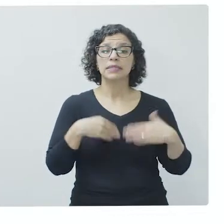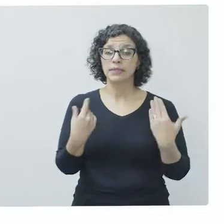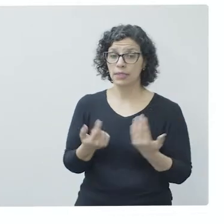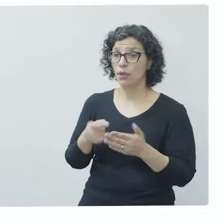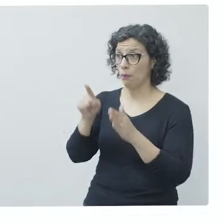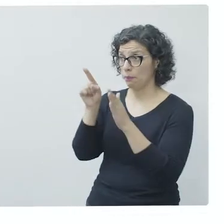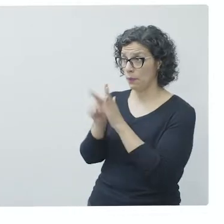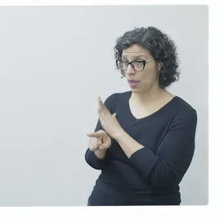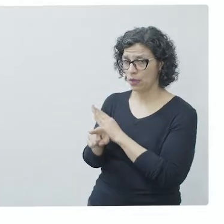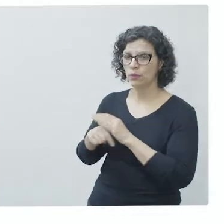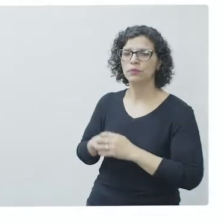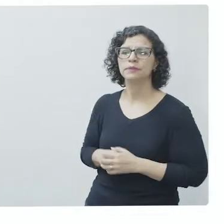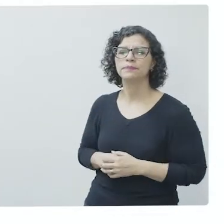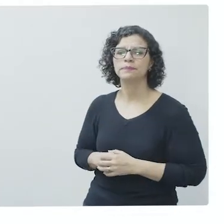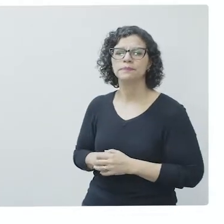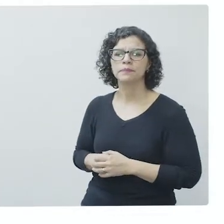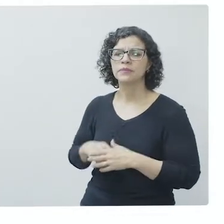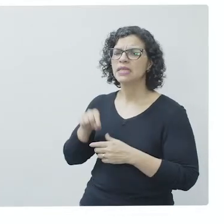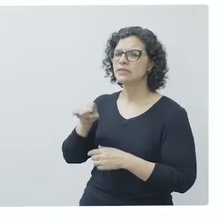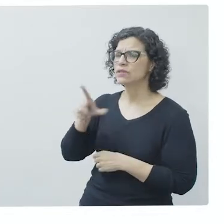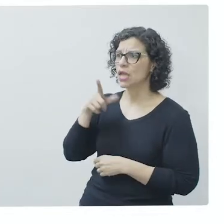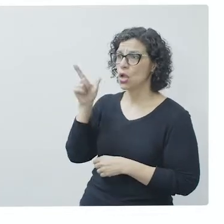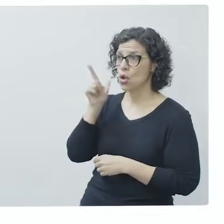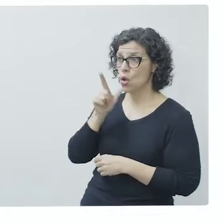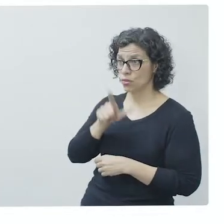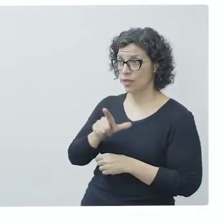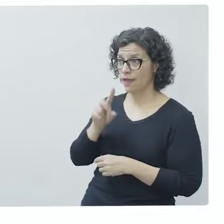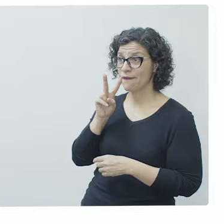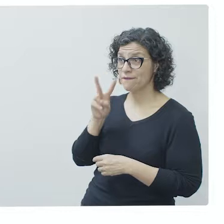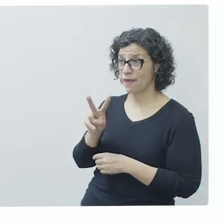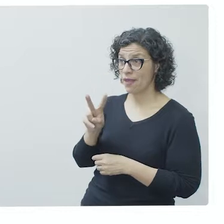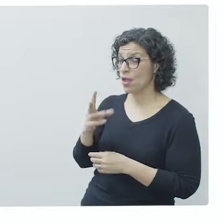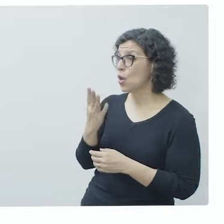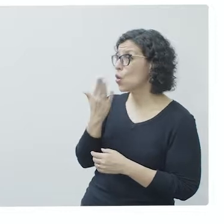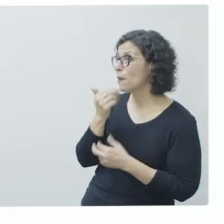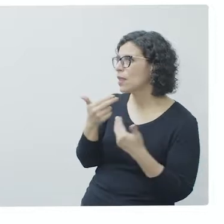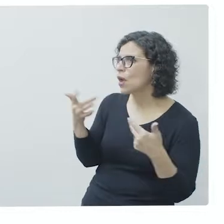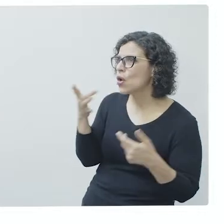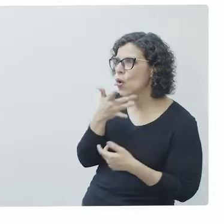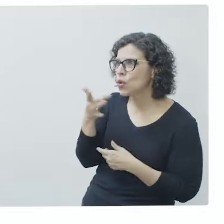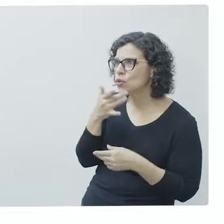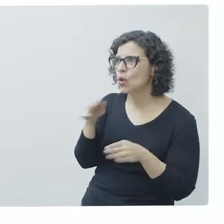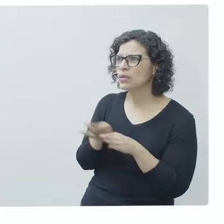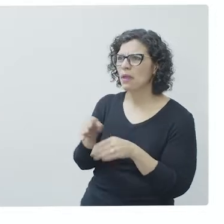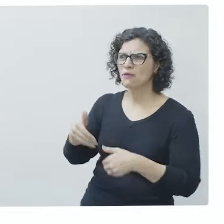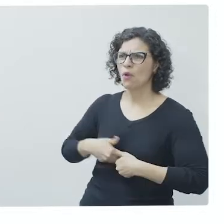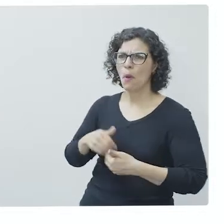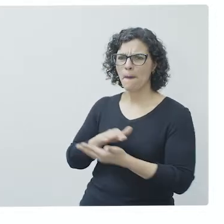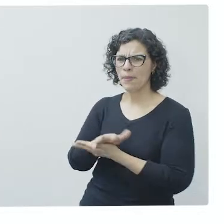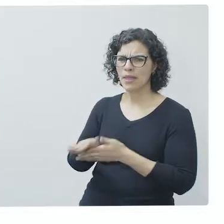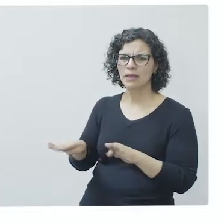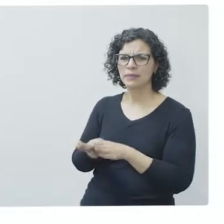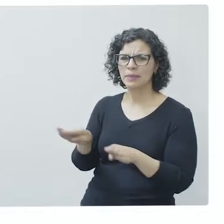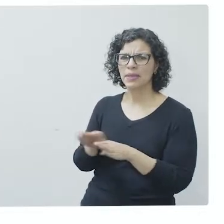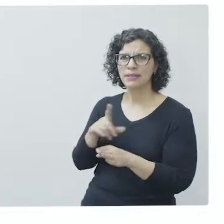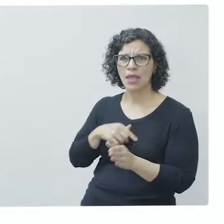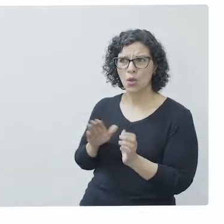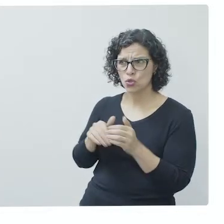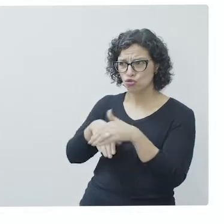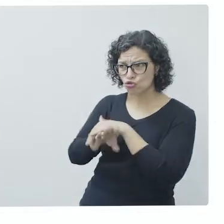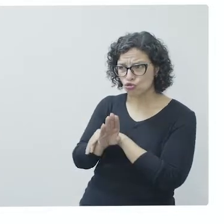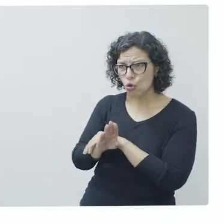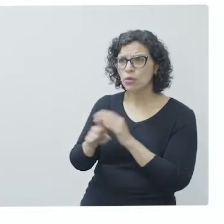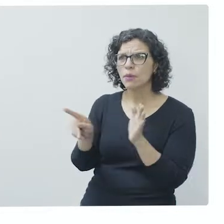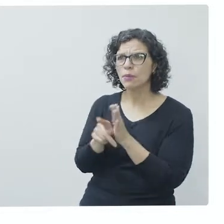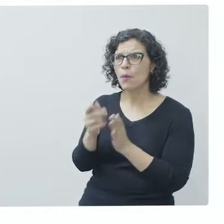cachorro, continuando a conversa, pergunta: se você encontra uma comida gostosa, mas está sem fome, costuma esconder a comida